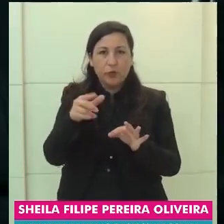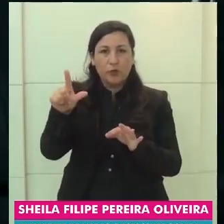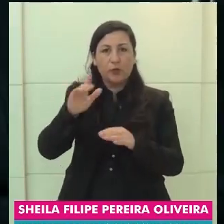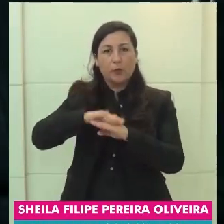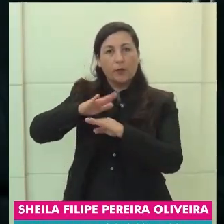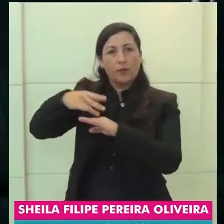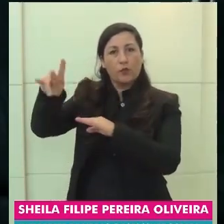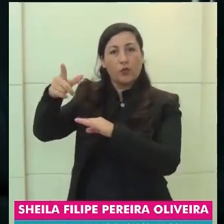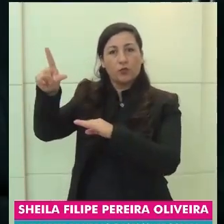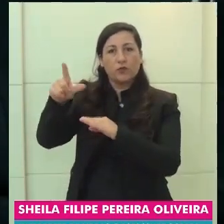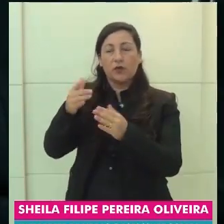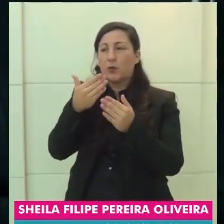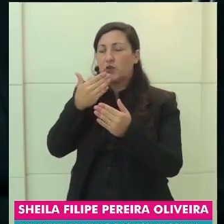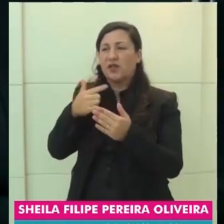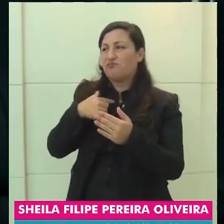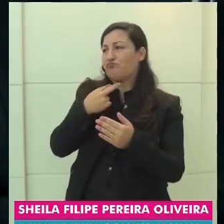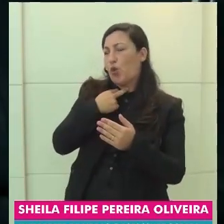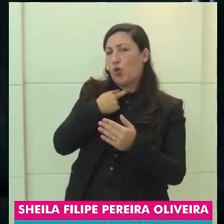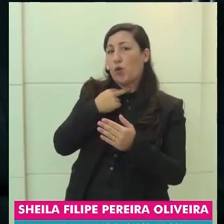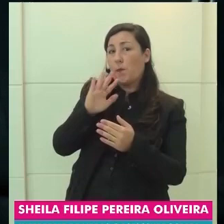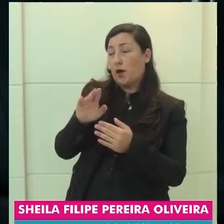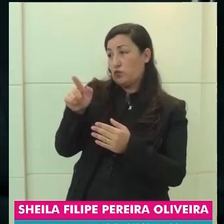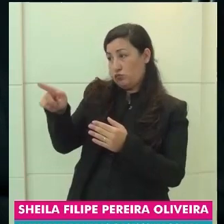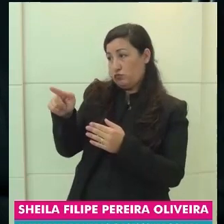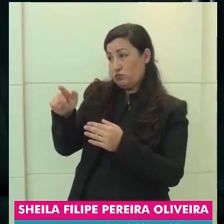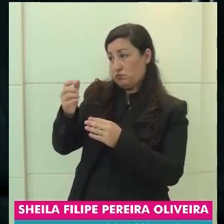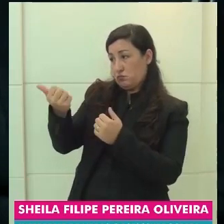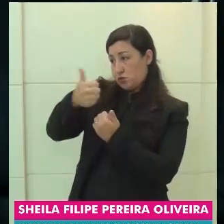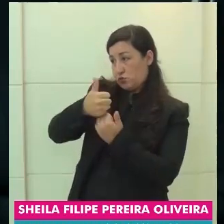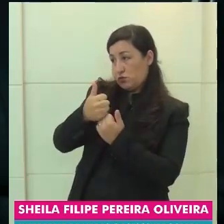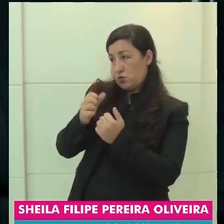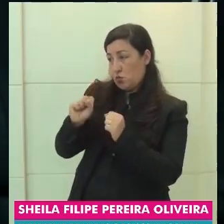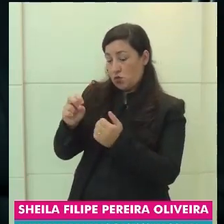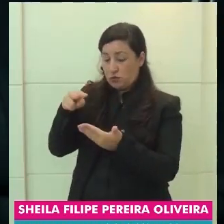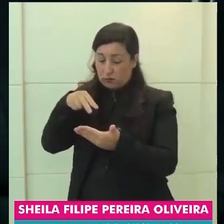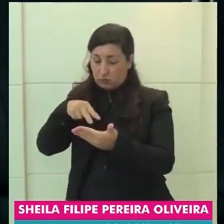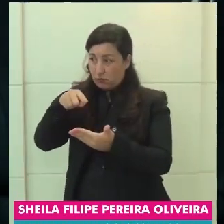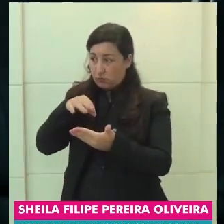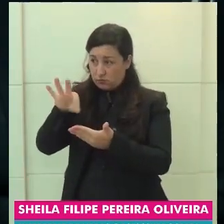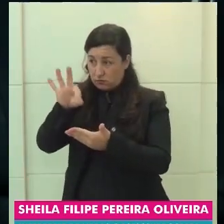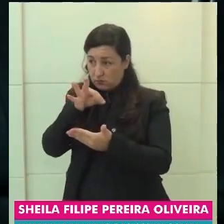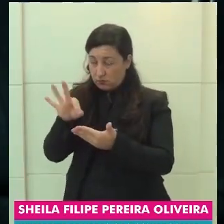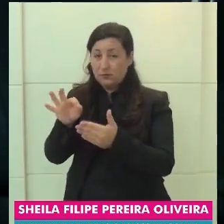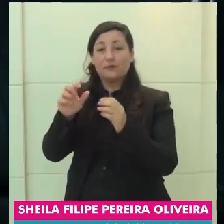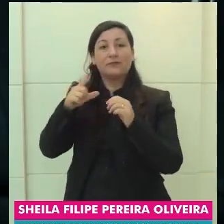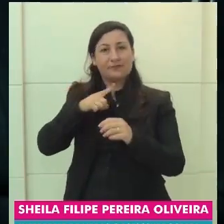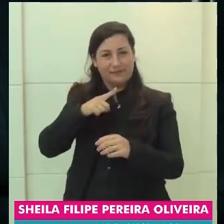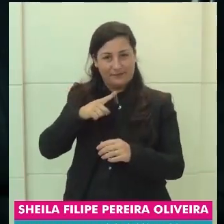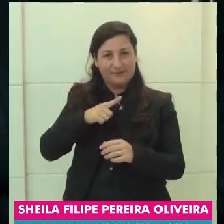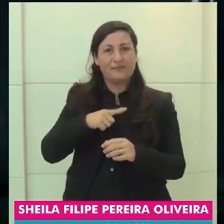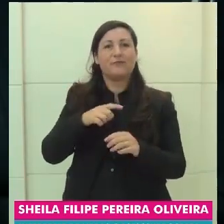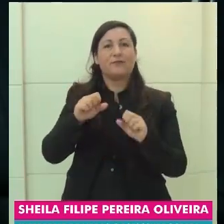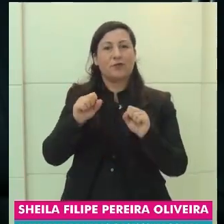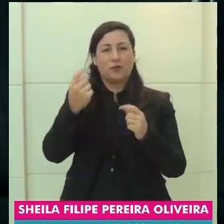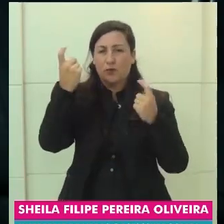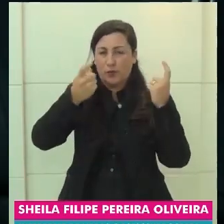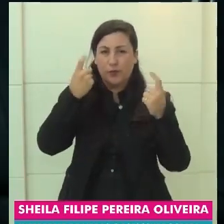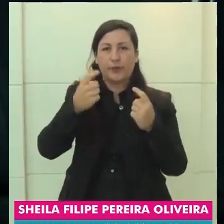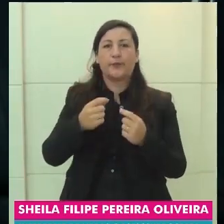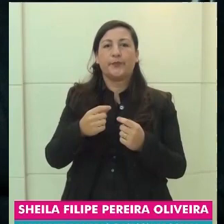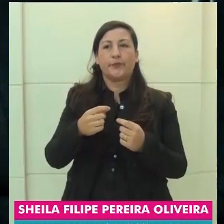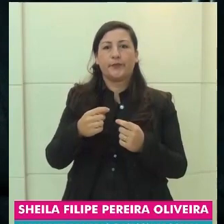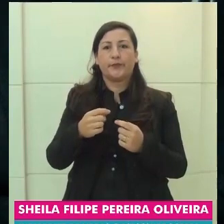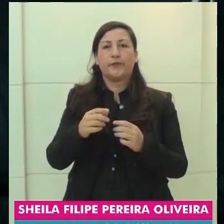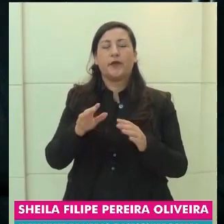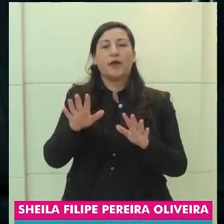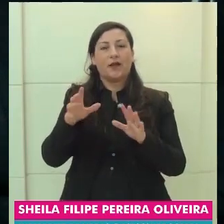inclusive teve grupos de Criciúma que adquiriram 20 cartelas. Ai, que legal. marcadinho o nome deles ali e a gente distribui